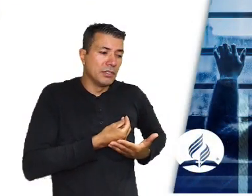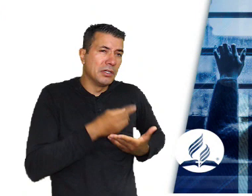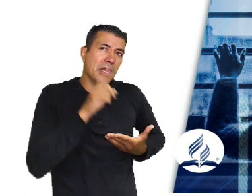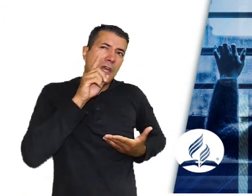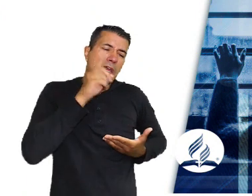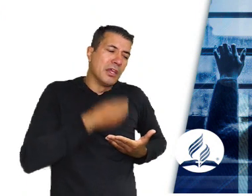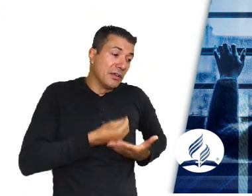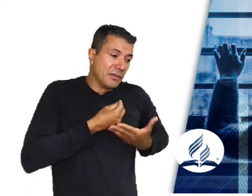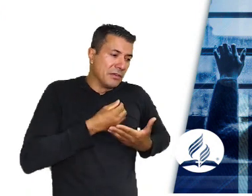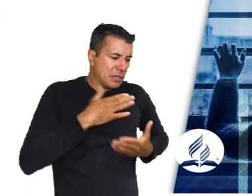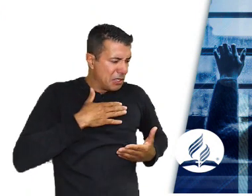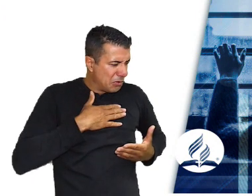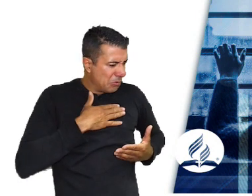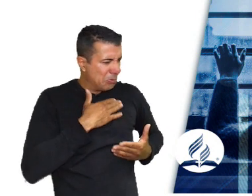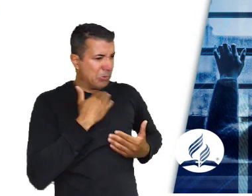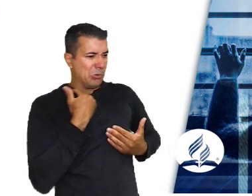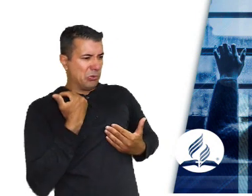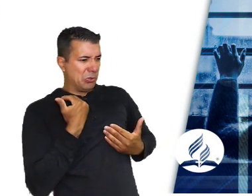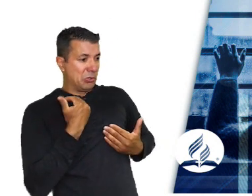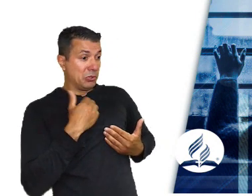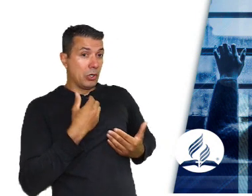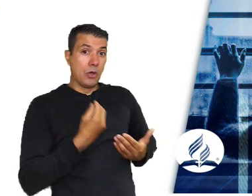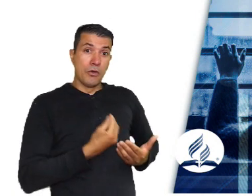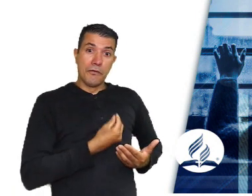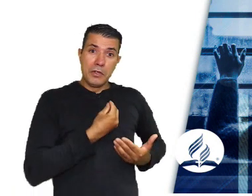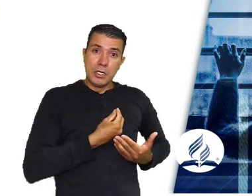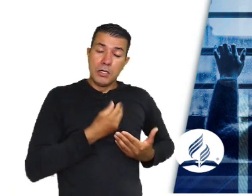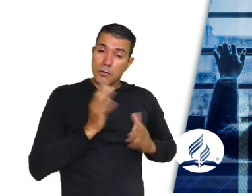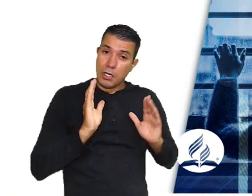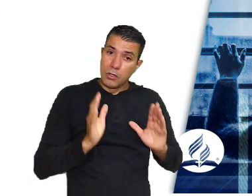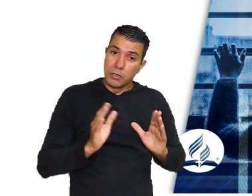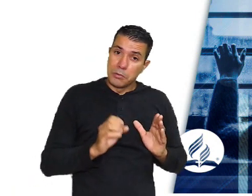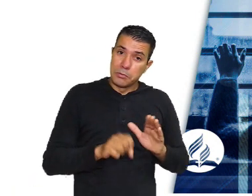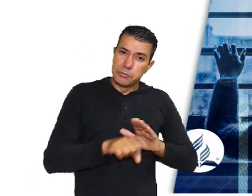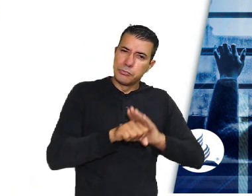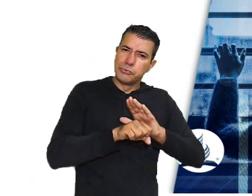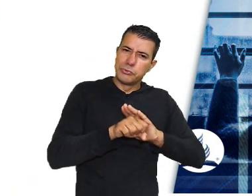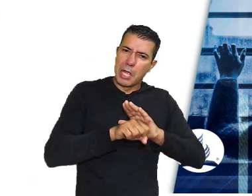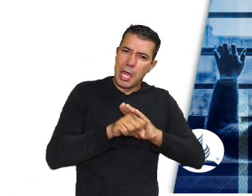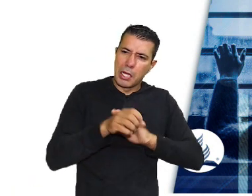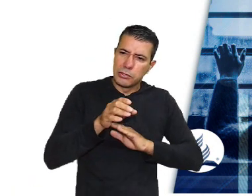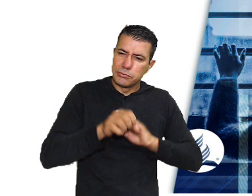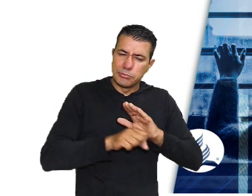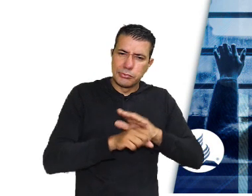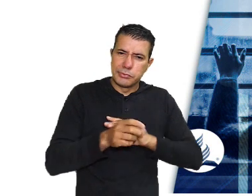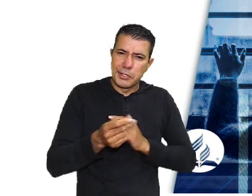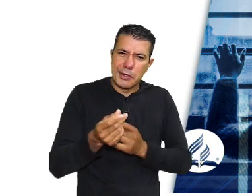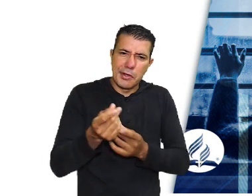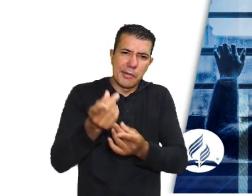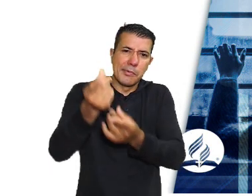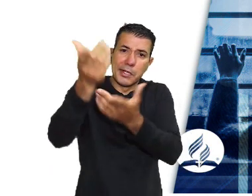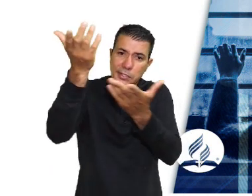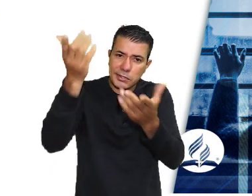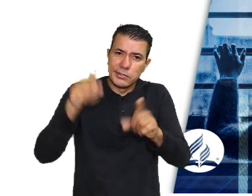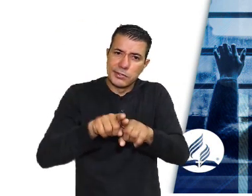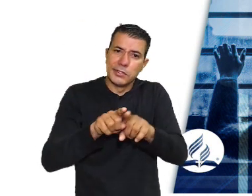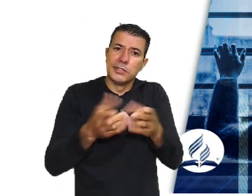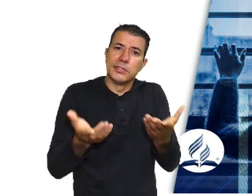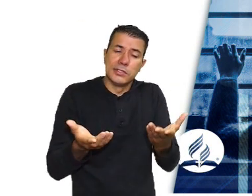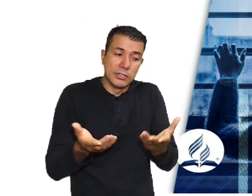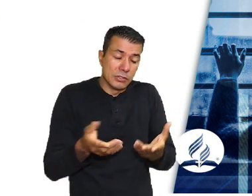estive morto, mas eis que estou vivo pelos séculos dos séculos. E a parte importante está aqui agora, olha.